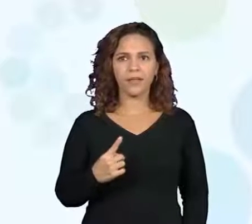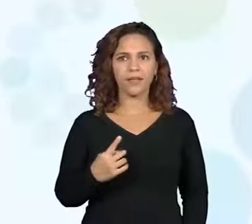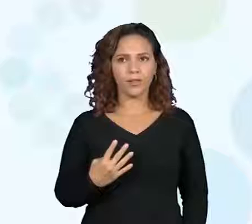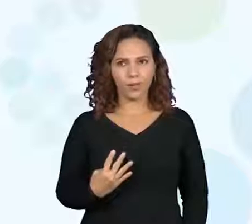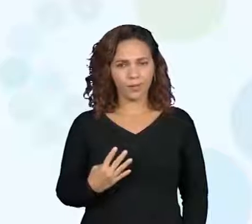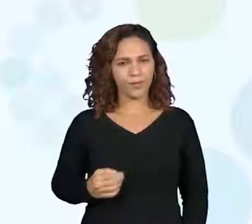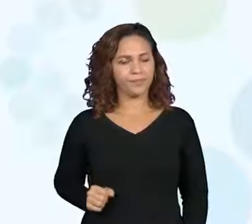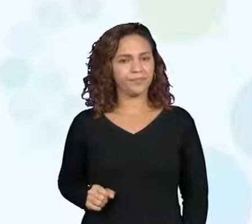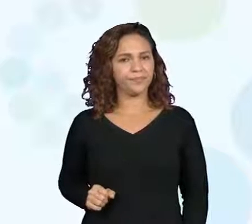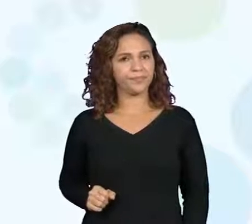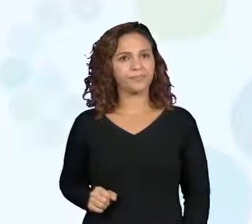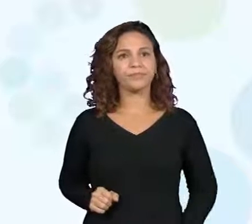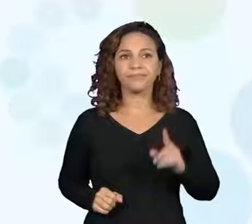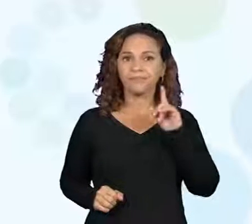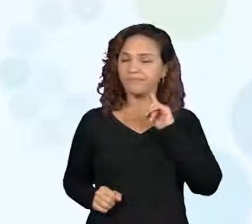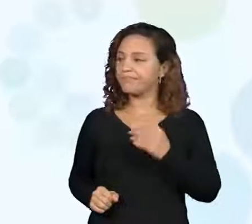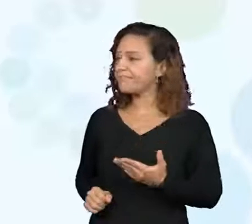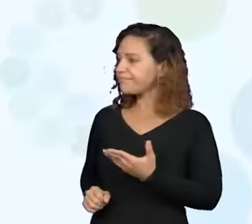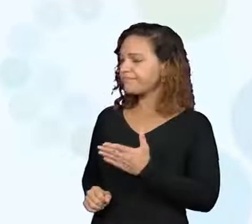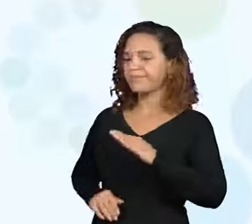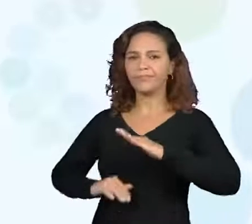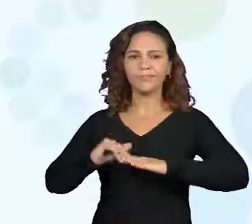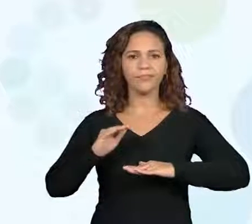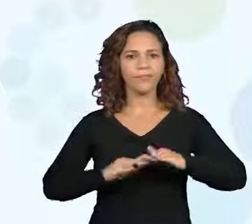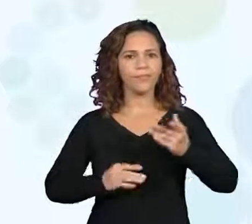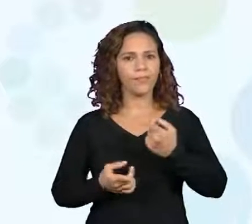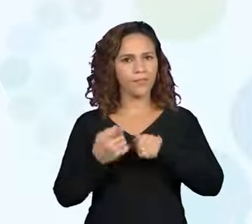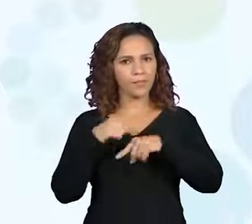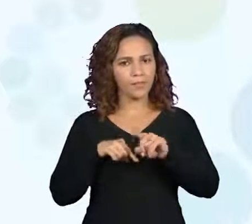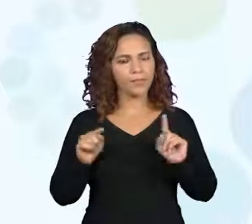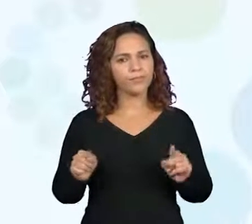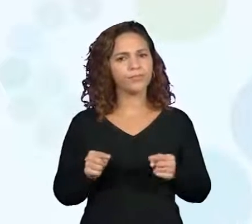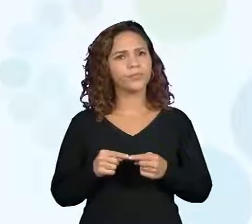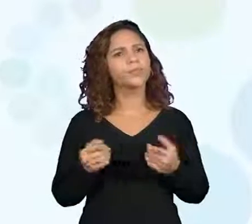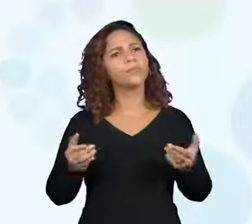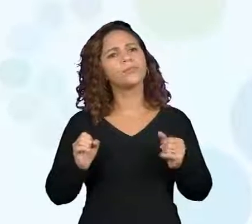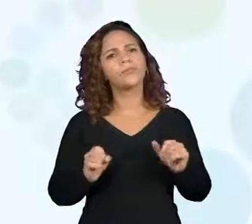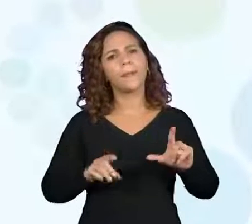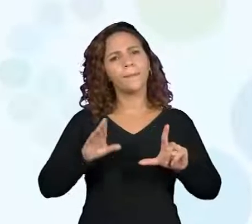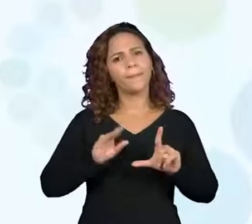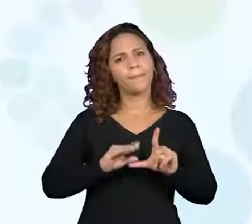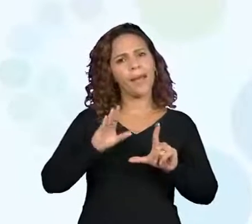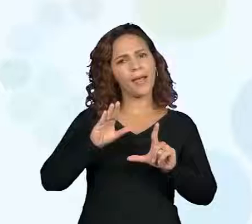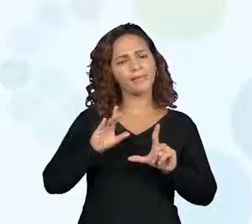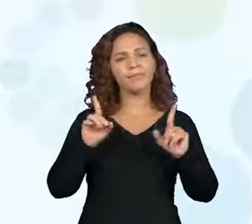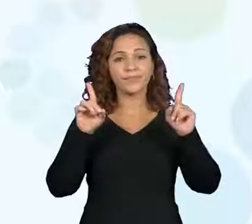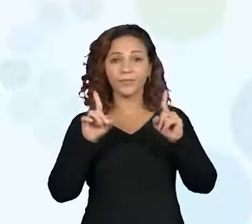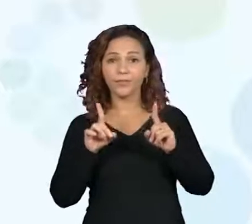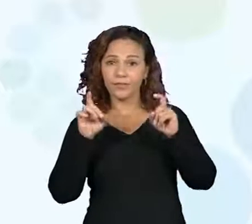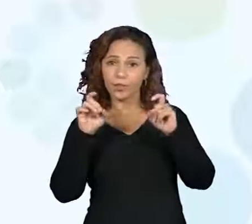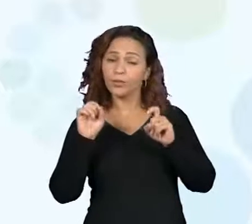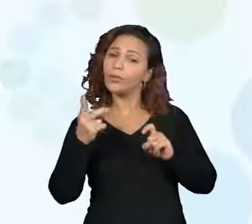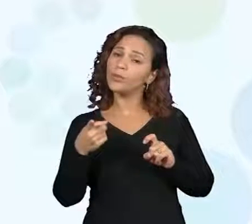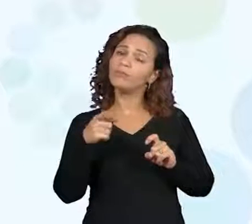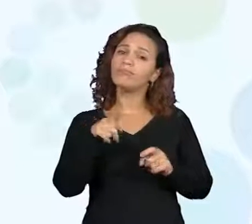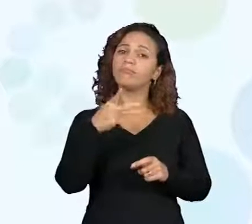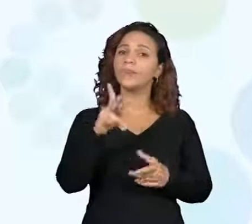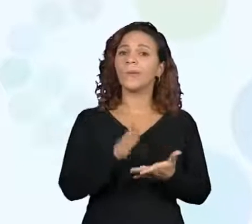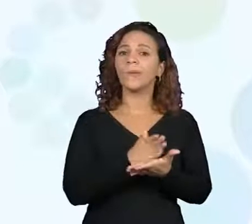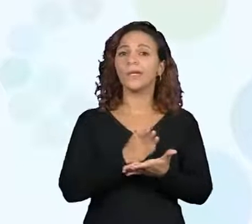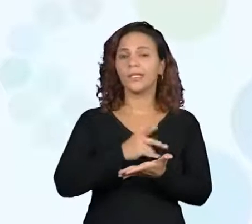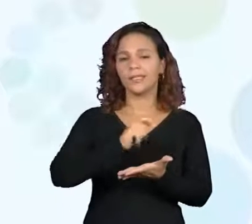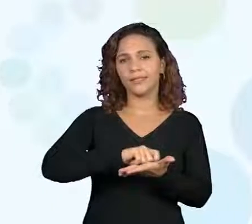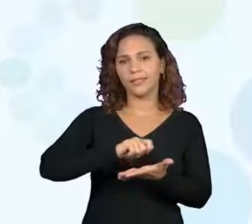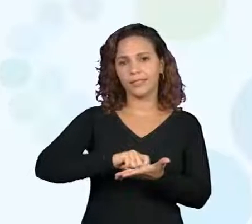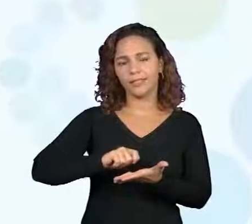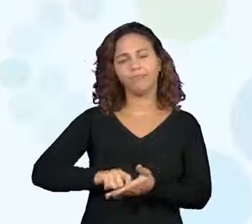EF15LP14. Então aí a habilidade do dia para os professores. Então faça um print, tira uma foto ou registra aí no caderno a